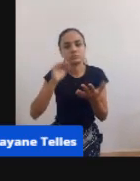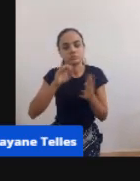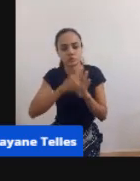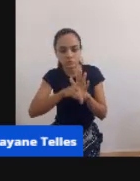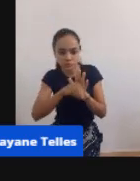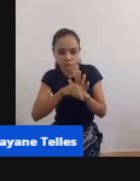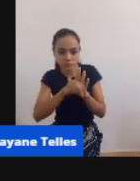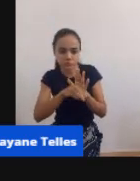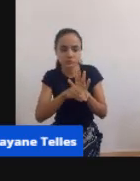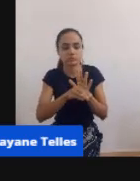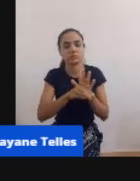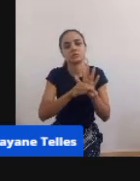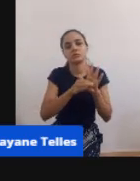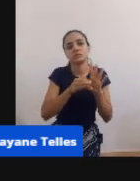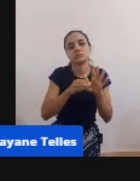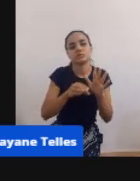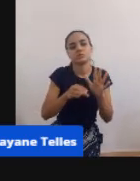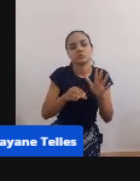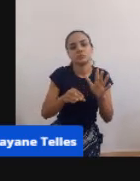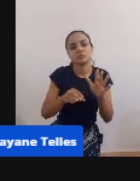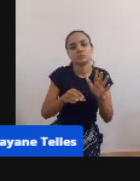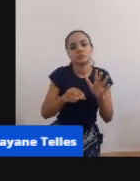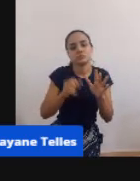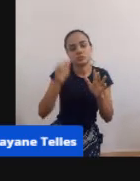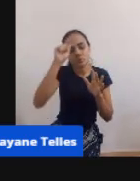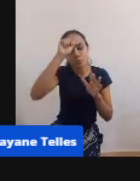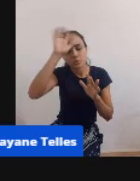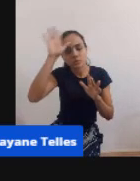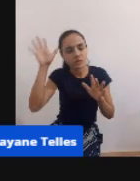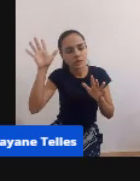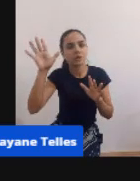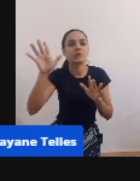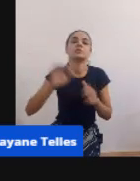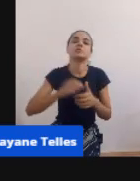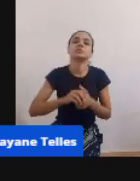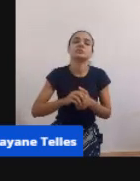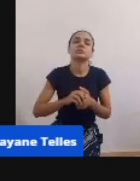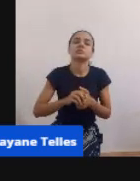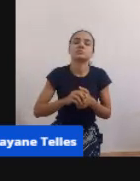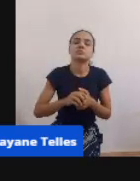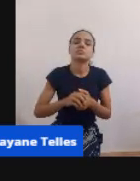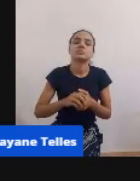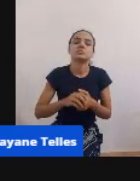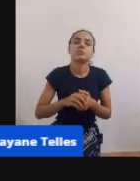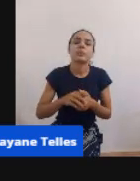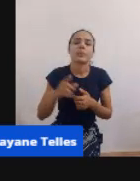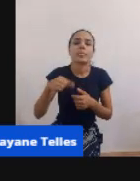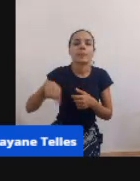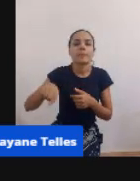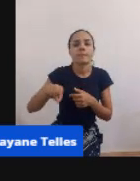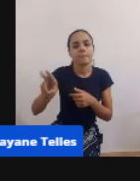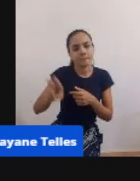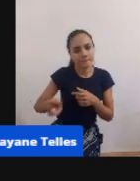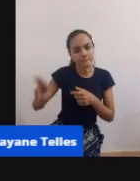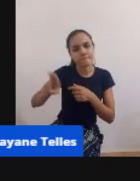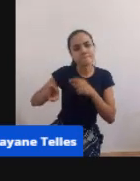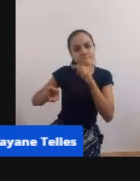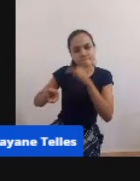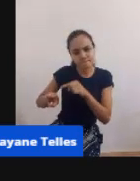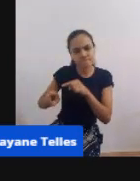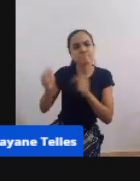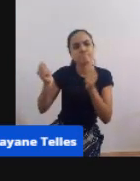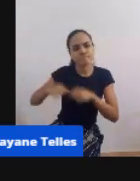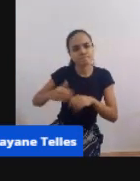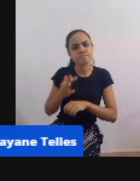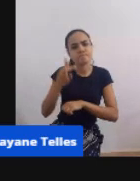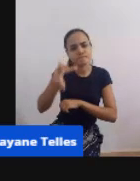professor, potencialize, para que eu possa replanejar as aulas futuras? Então, são vários detalhes